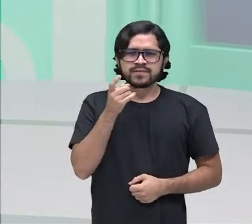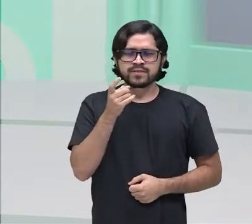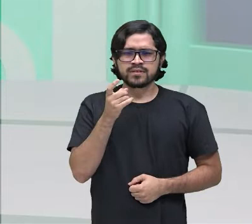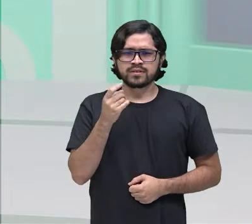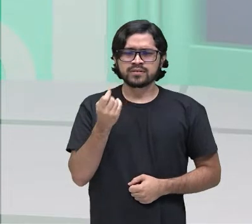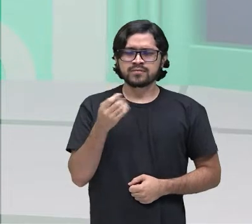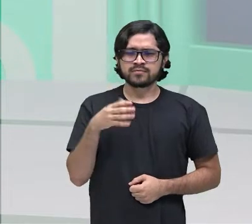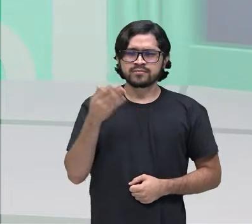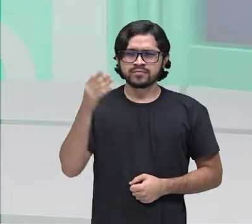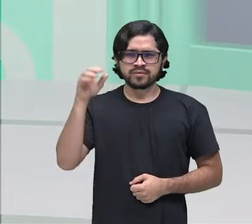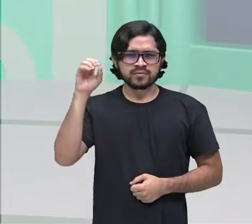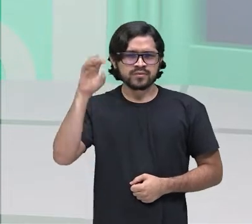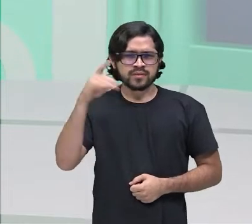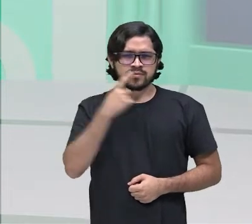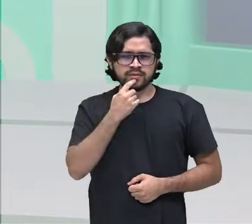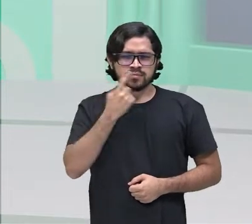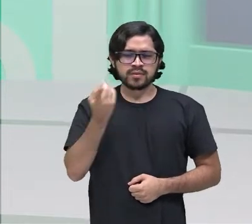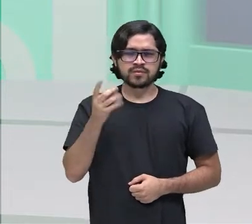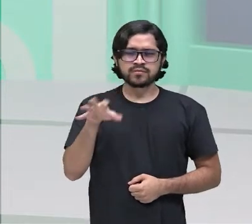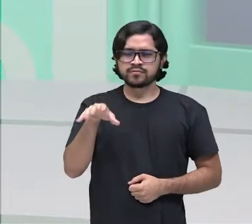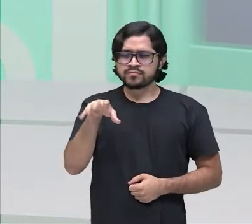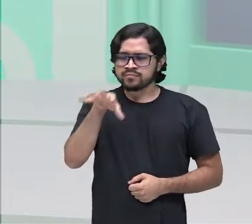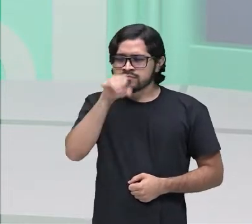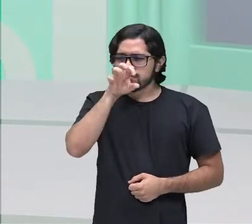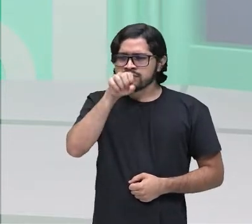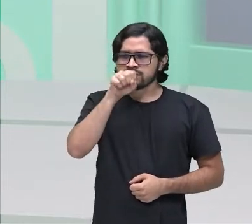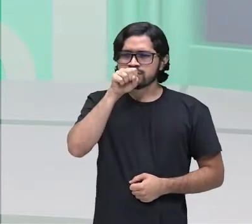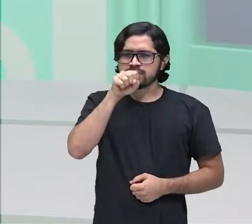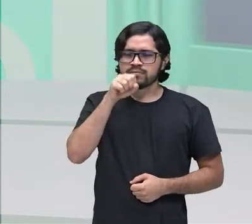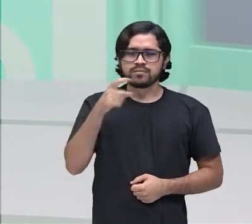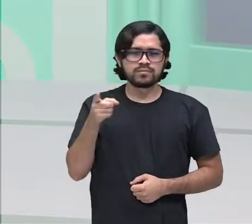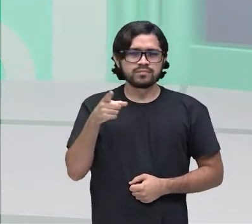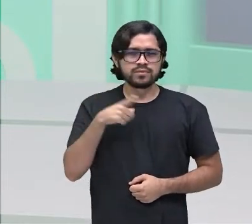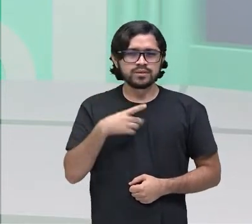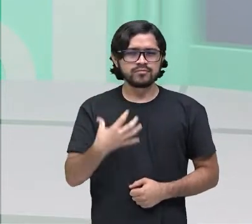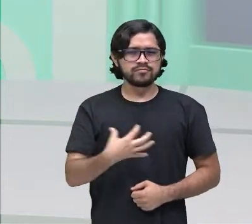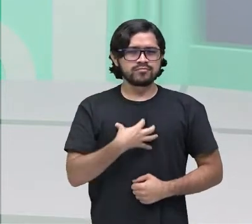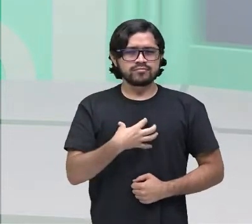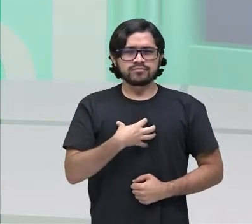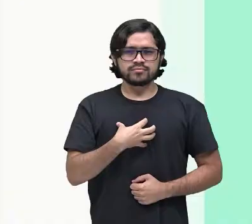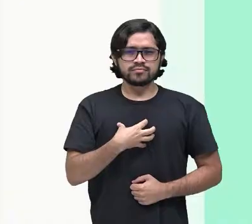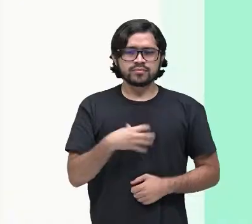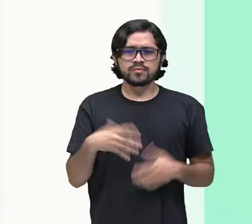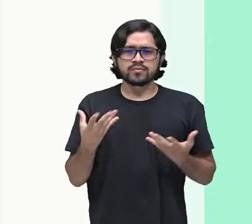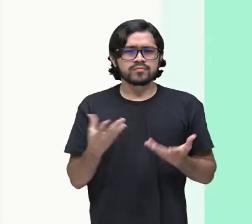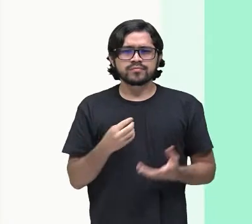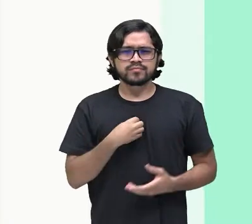da manga chegam até nós por meio da sensação. Mas o que é sensação?